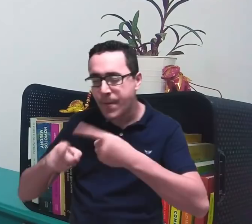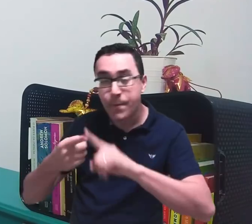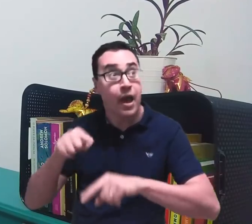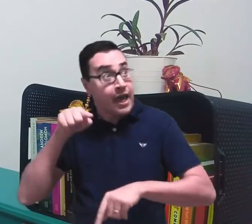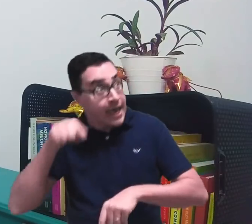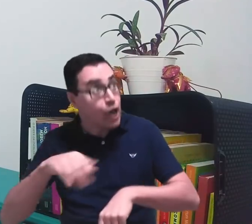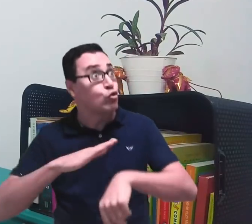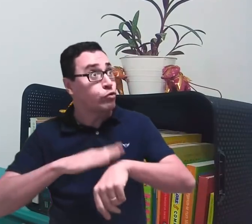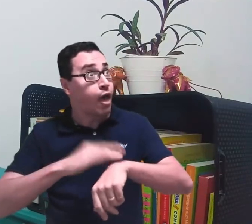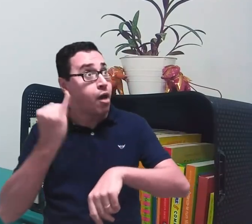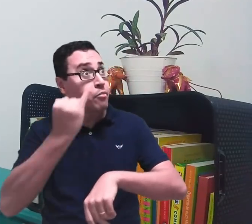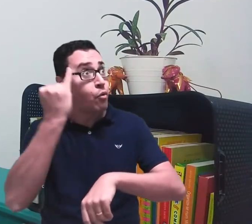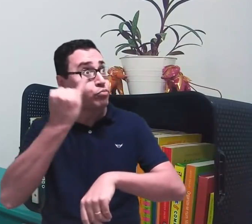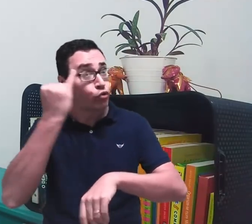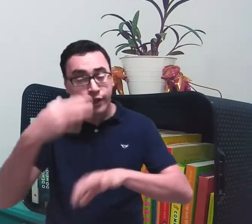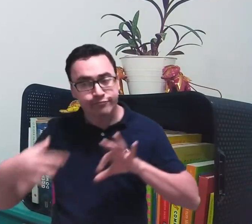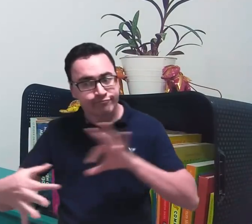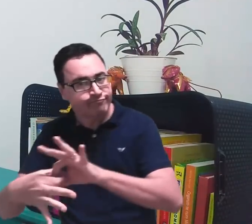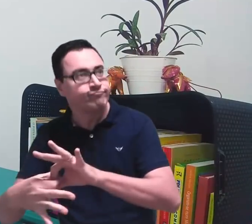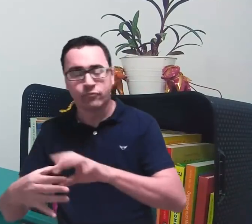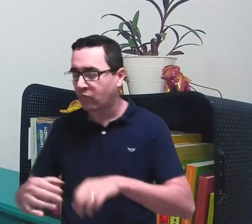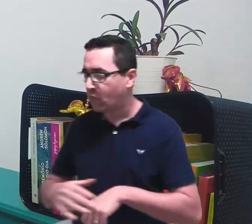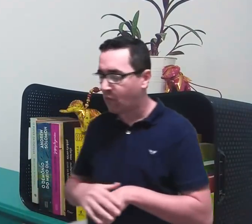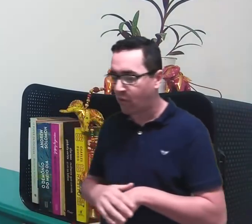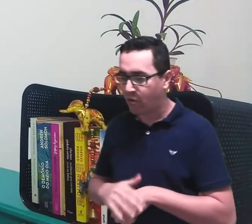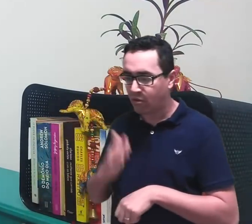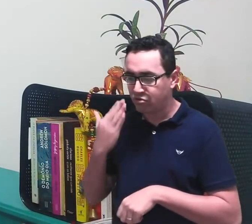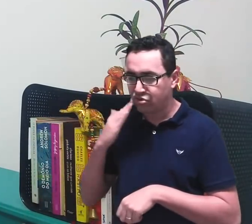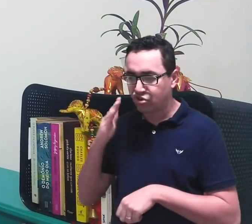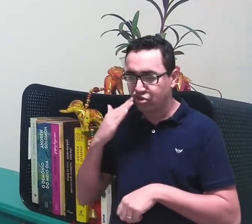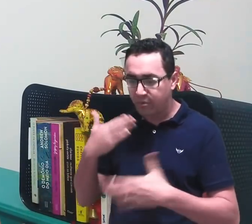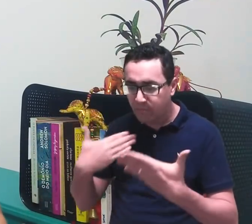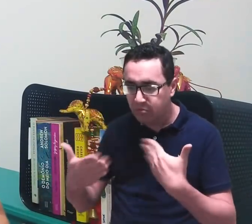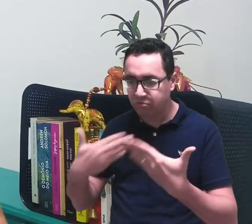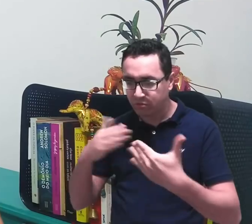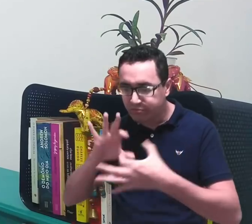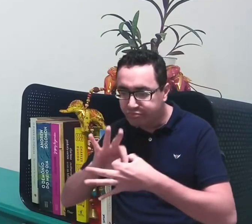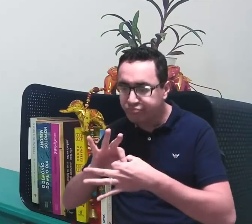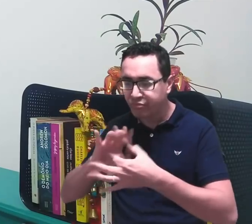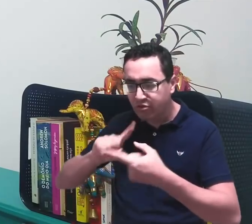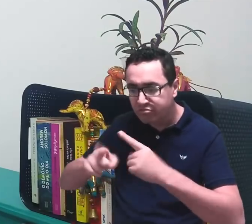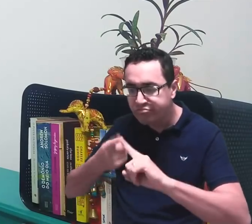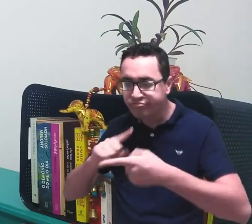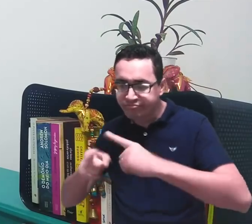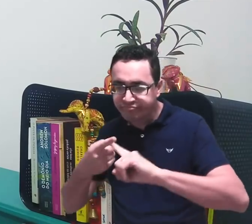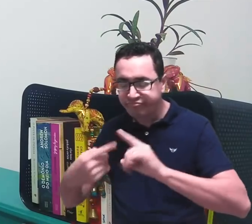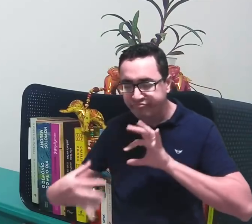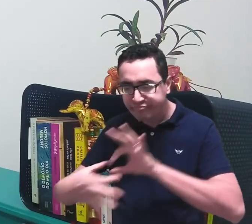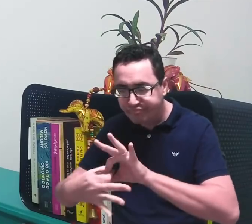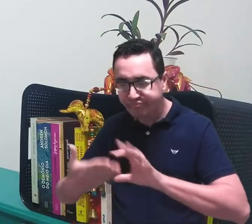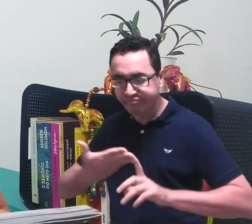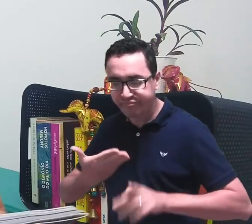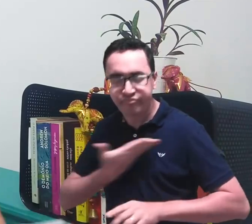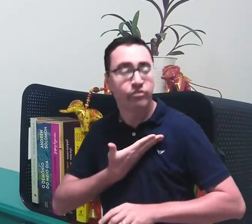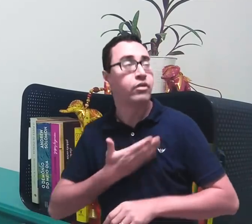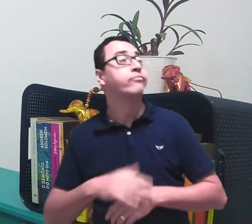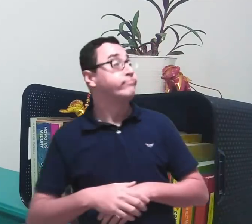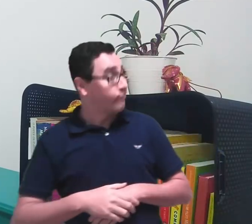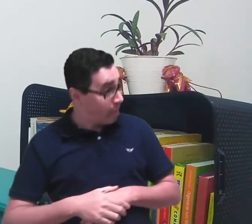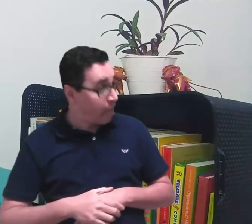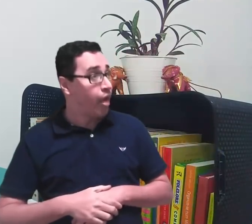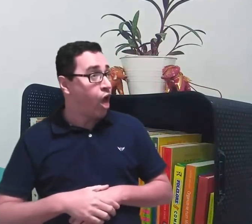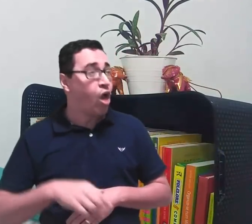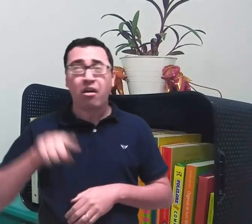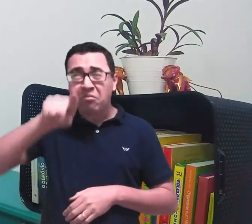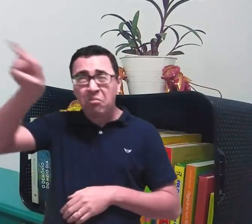Repetiu ele para não se esquecer. Os homens esqueceram esta verdade, disse a raposa. Mas